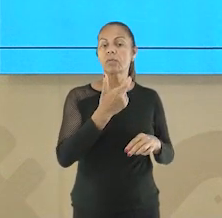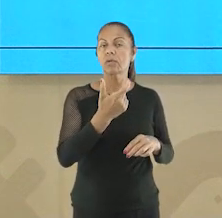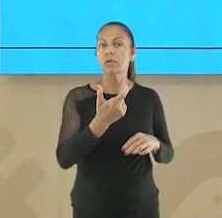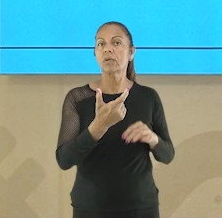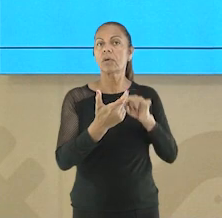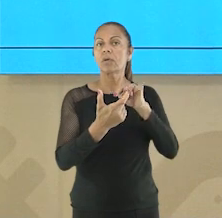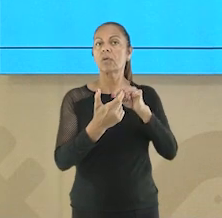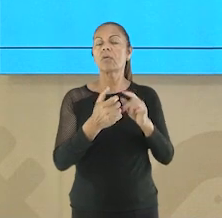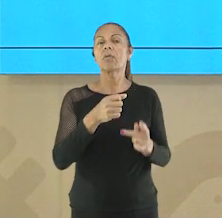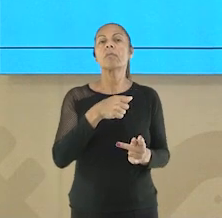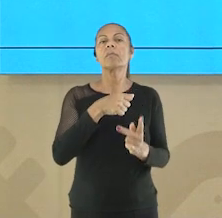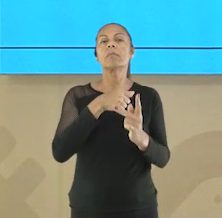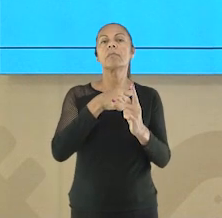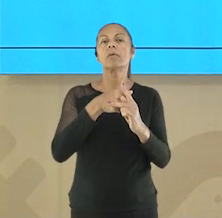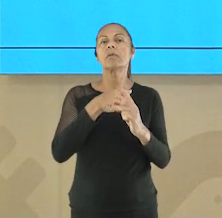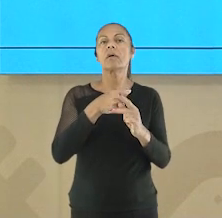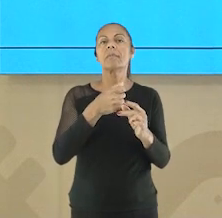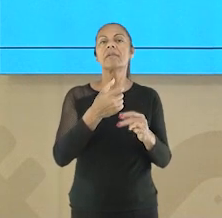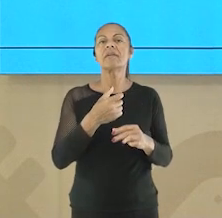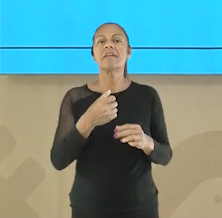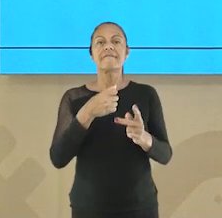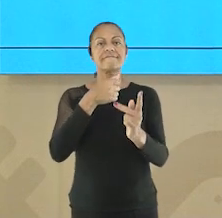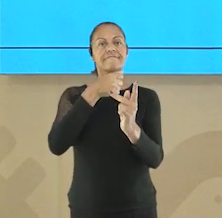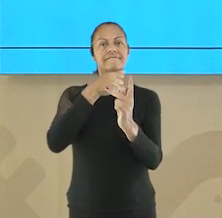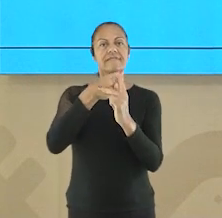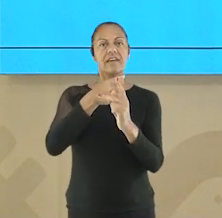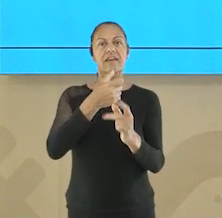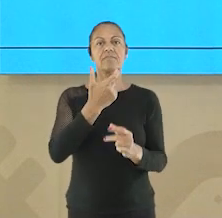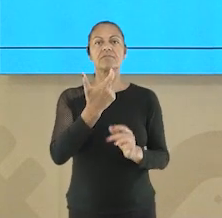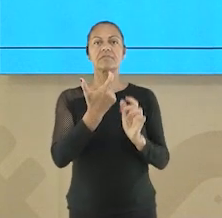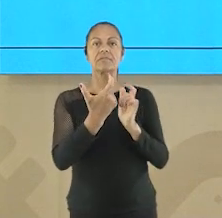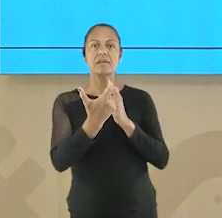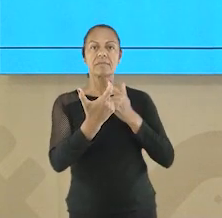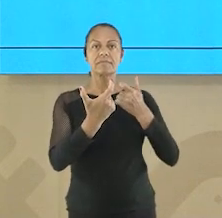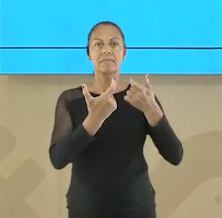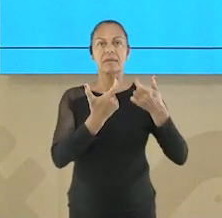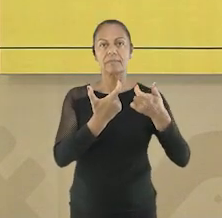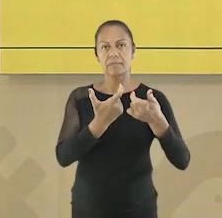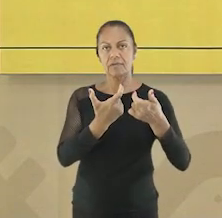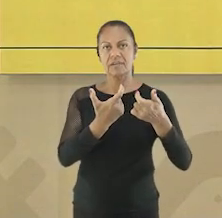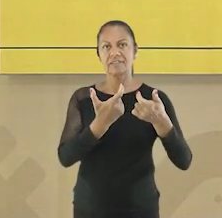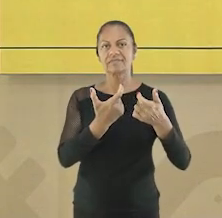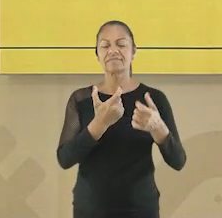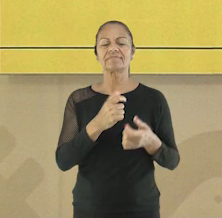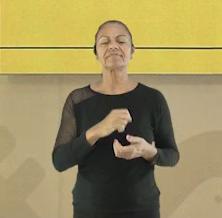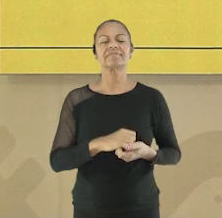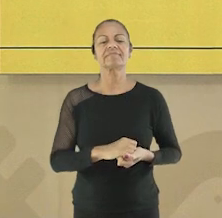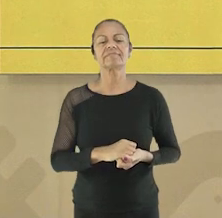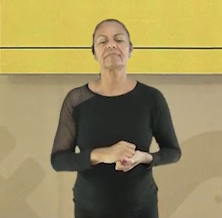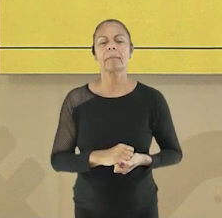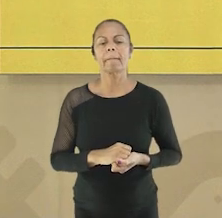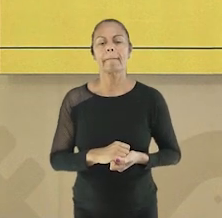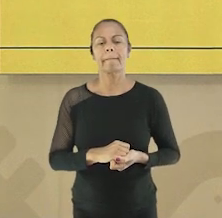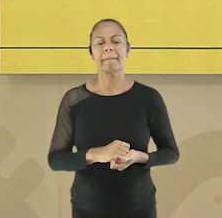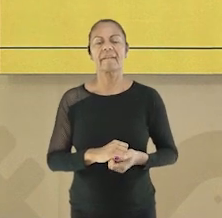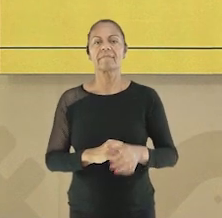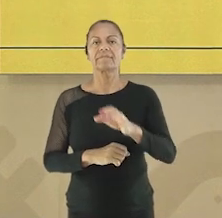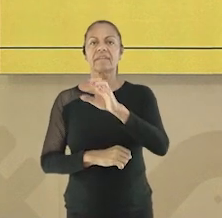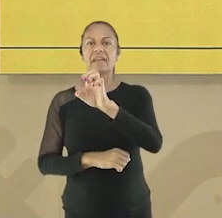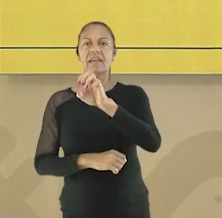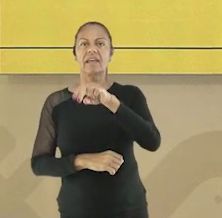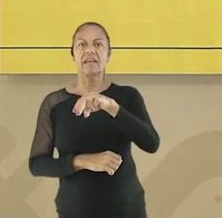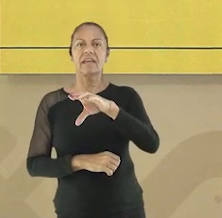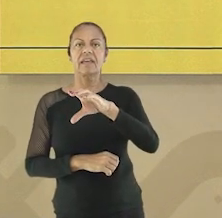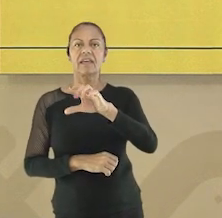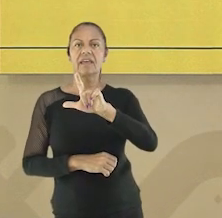ordem afirmativa, o pronome aparece depois, ok? A segunda situação é quando a